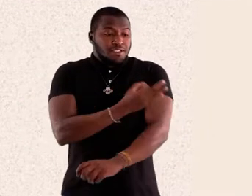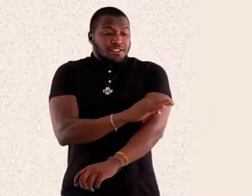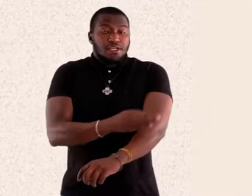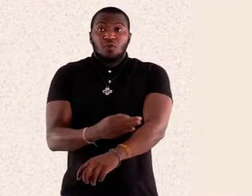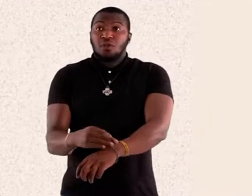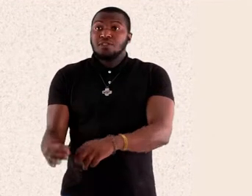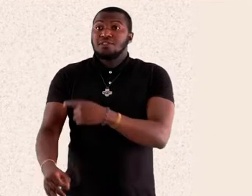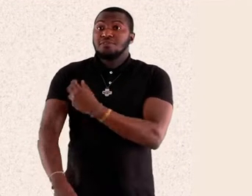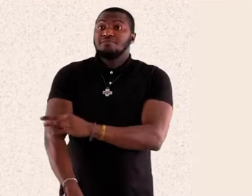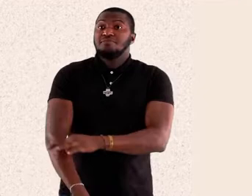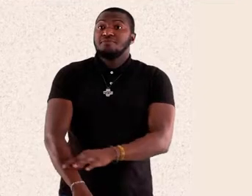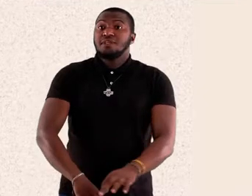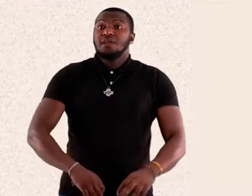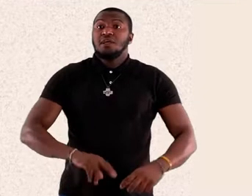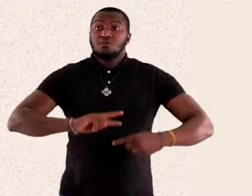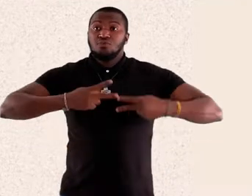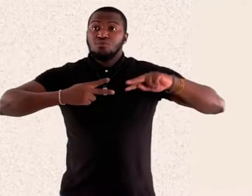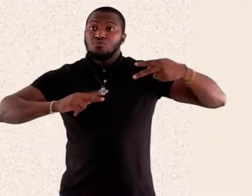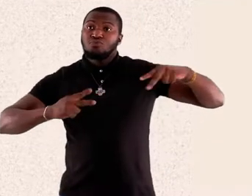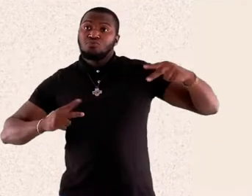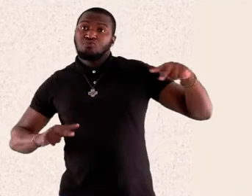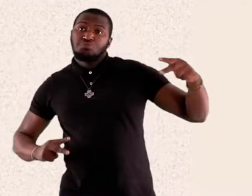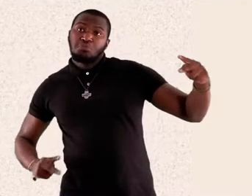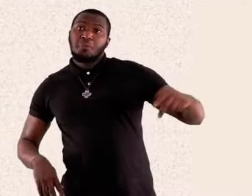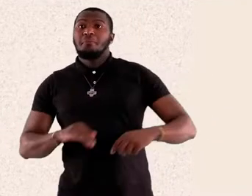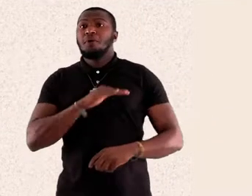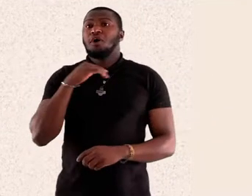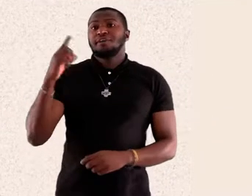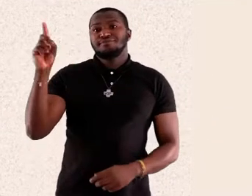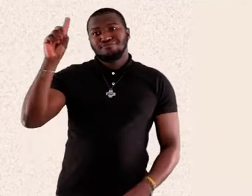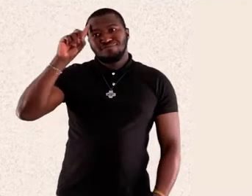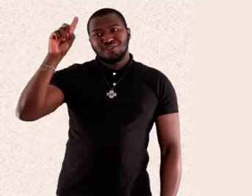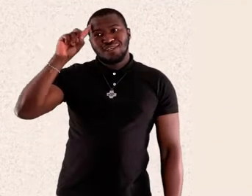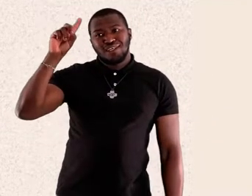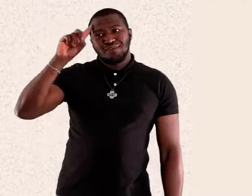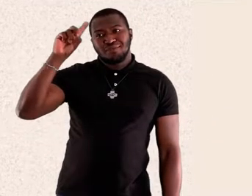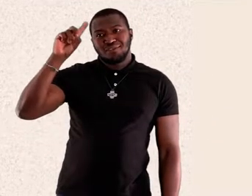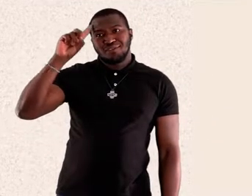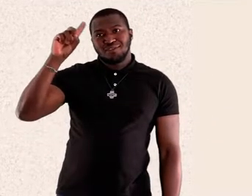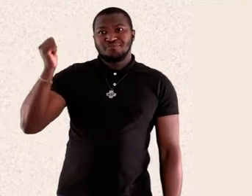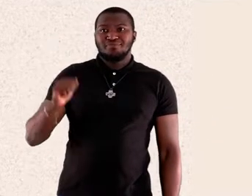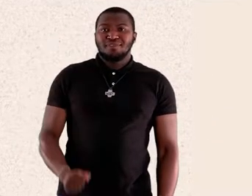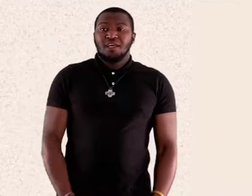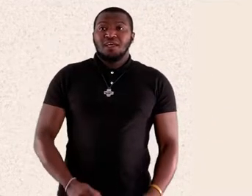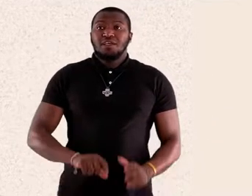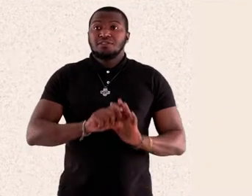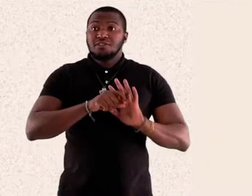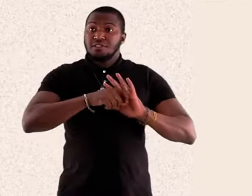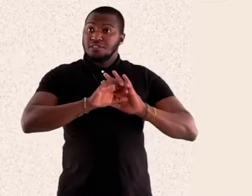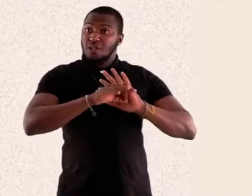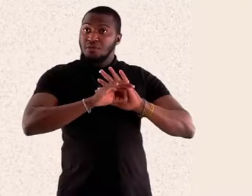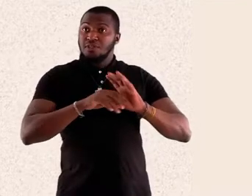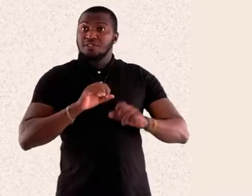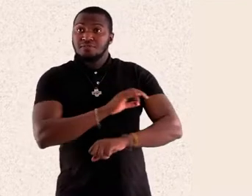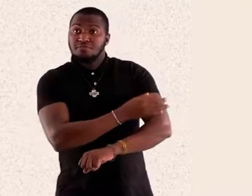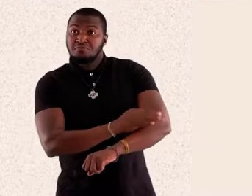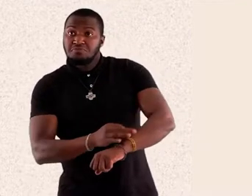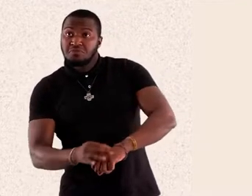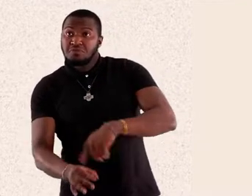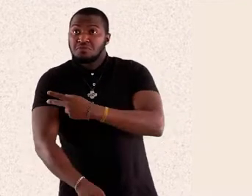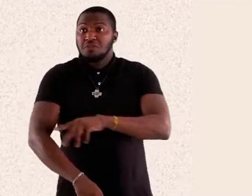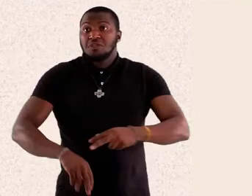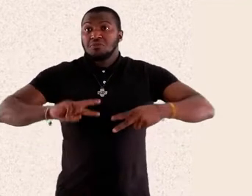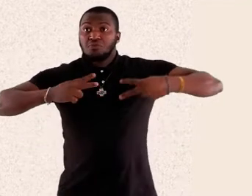exemplo elas morrem diariamente e as nossas células são substituídos substituídas